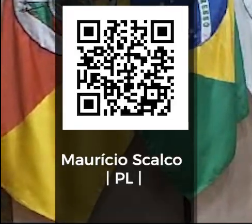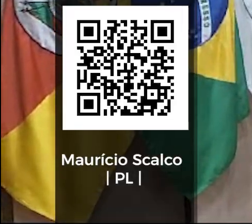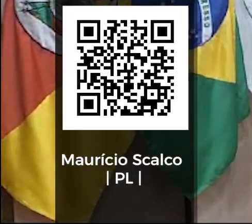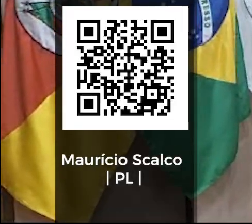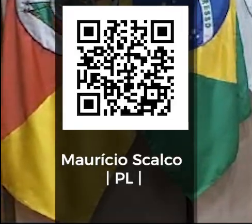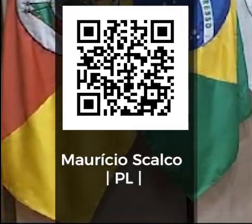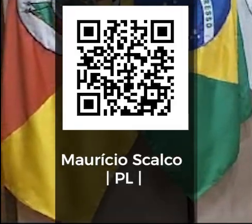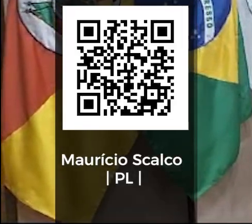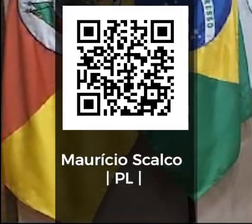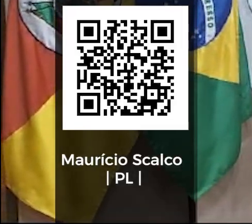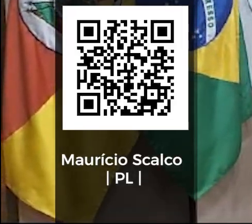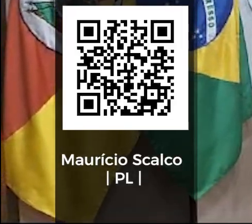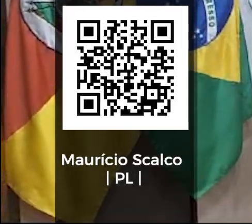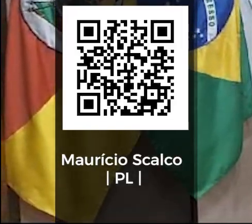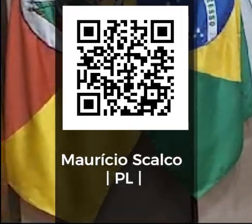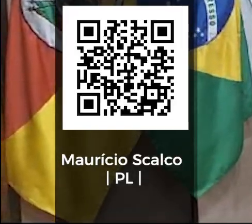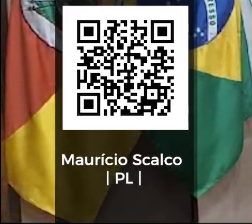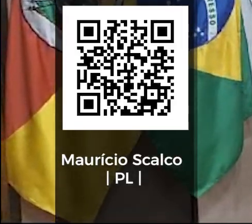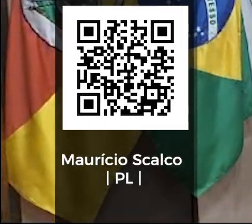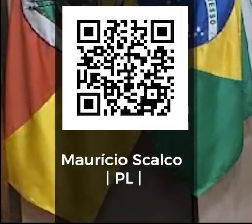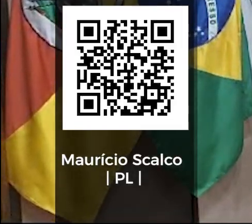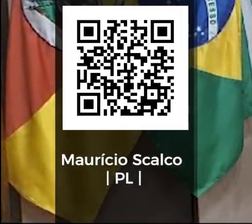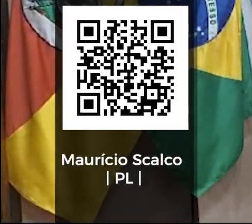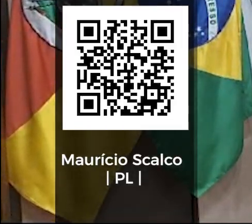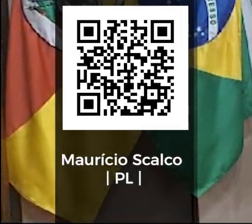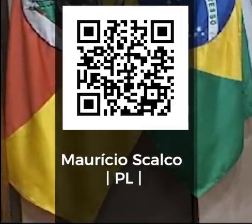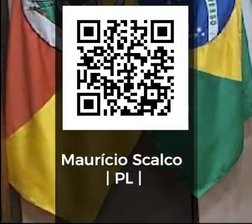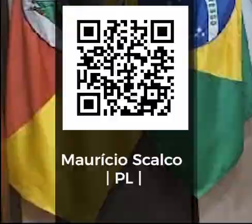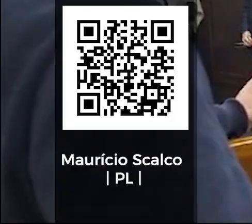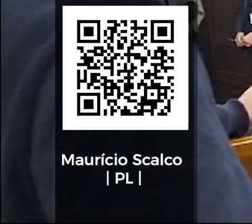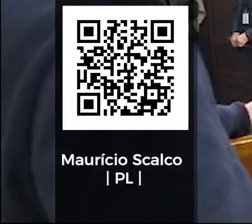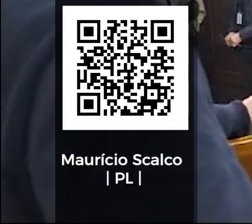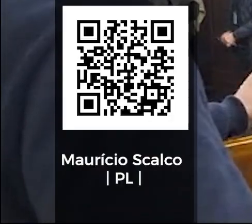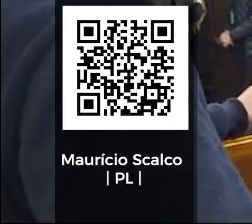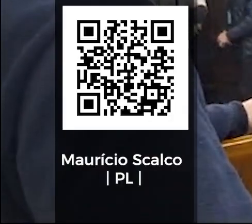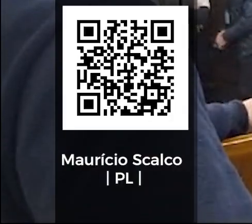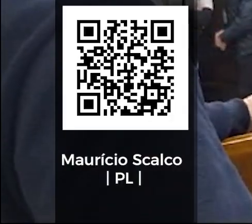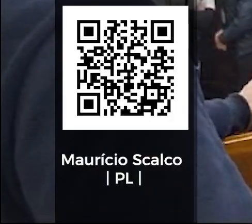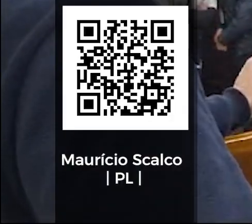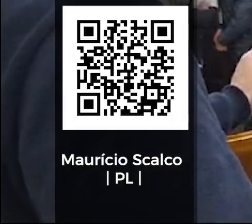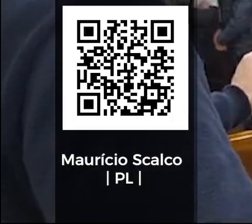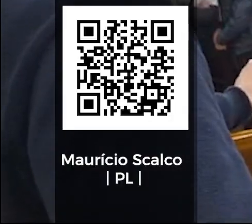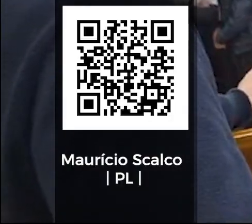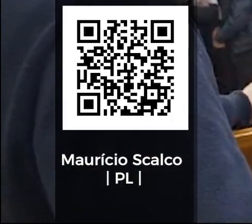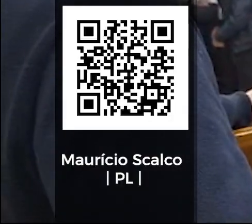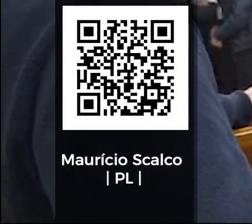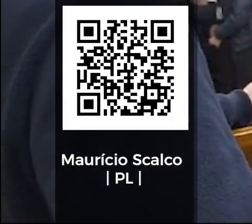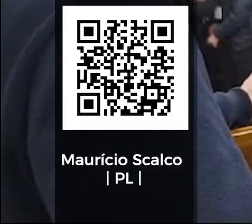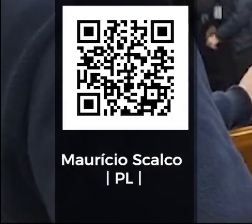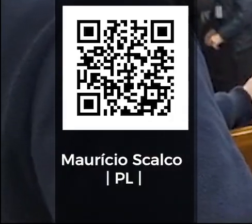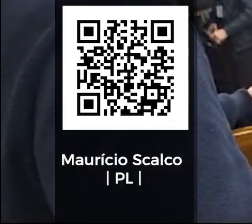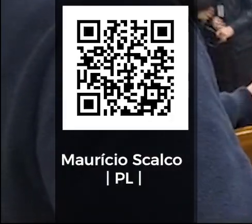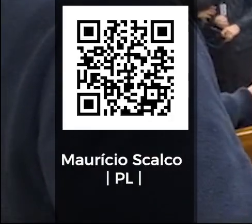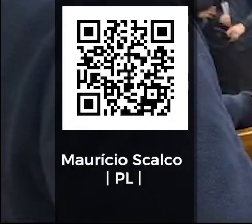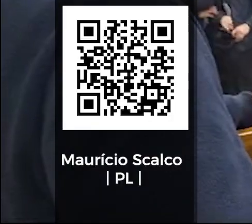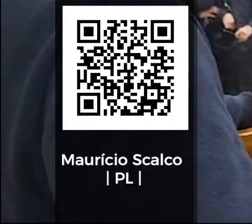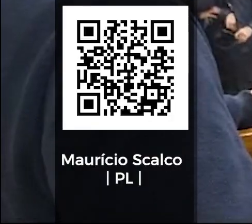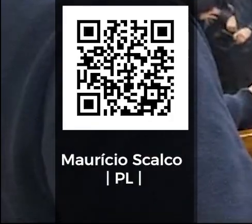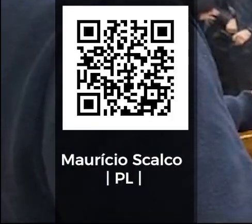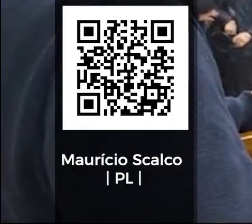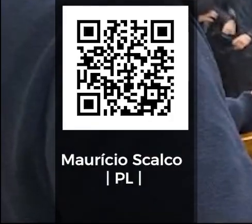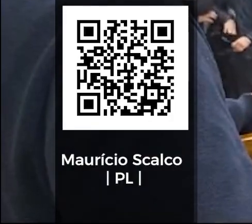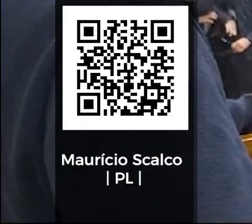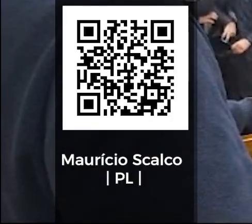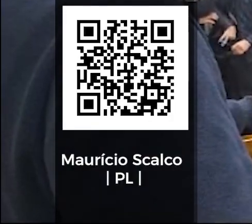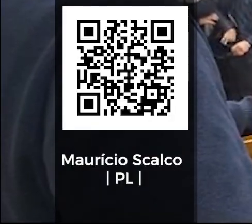emendas parlamentares de deputados federais encaminhadas para Caxias do Sul. Ao total, foram destinados mais de 34 milhões de reais em emendas